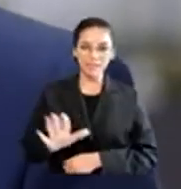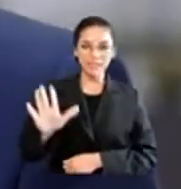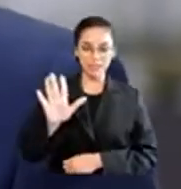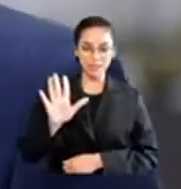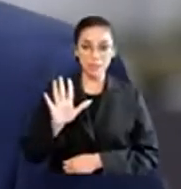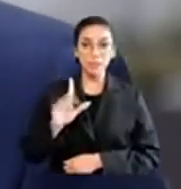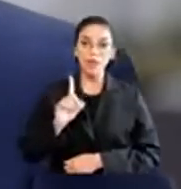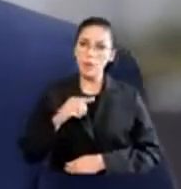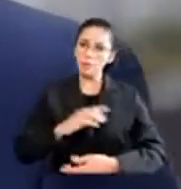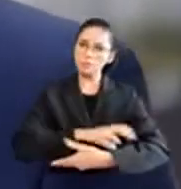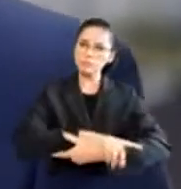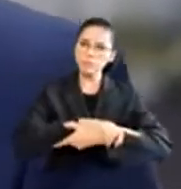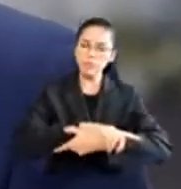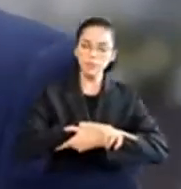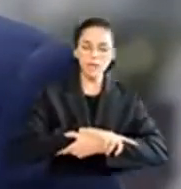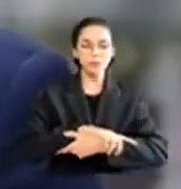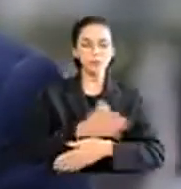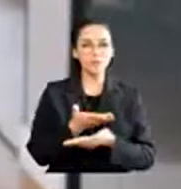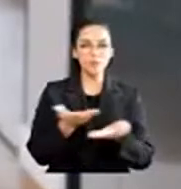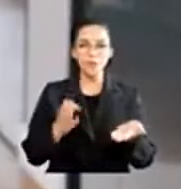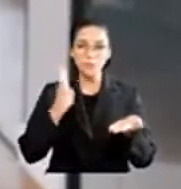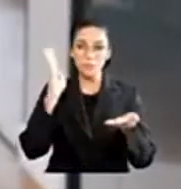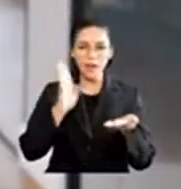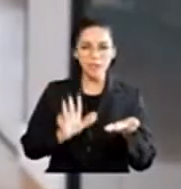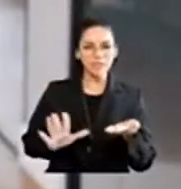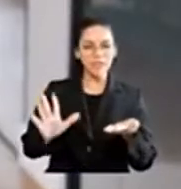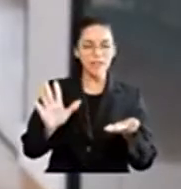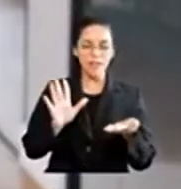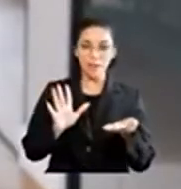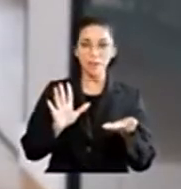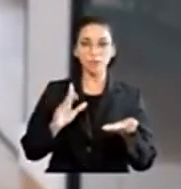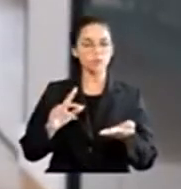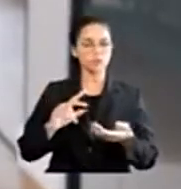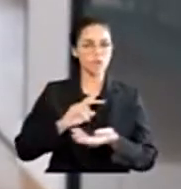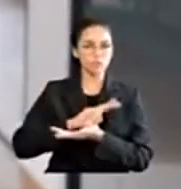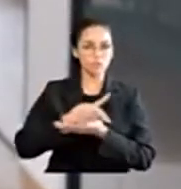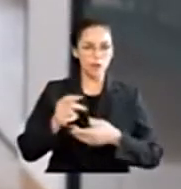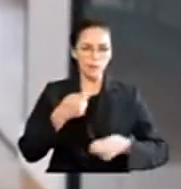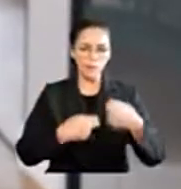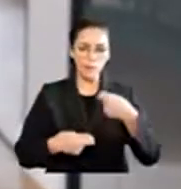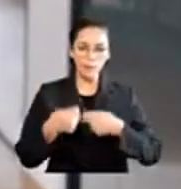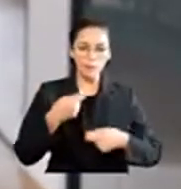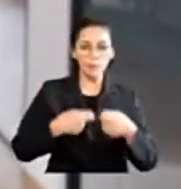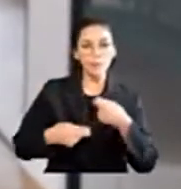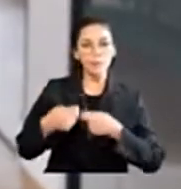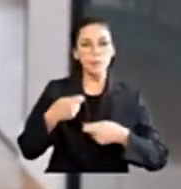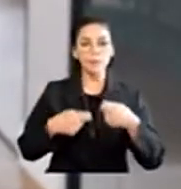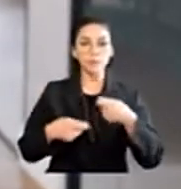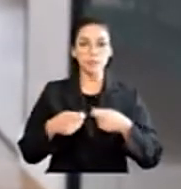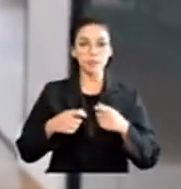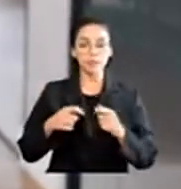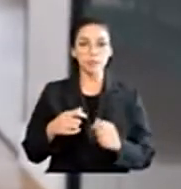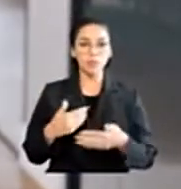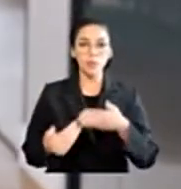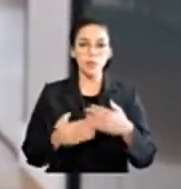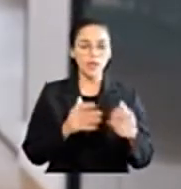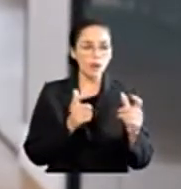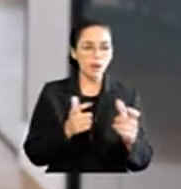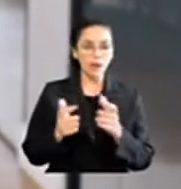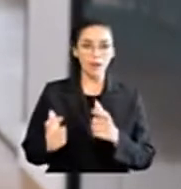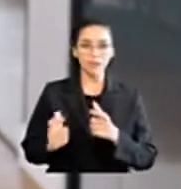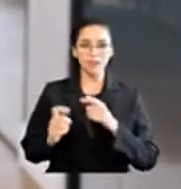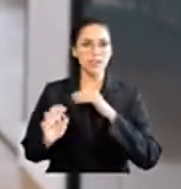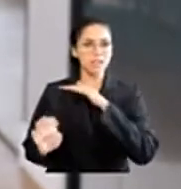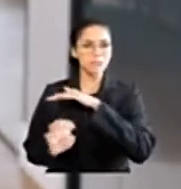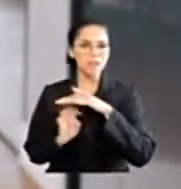e dos brasileiros em seus negócios, em suas atividades, que sejam elas de pequenos, médios ou grande